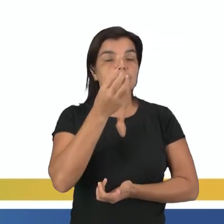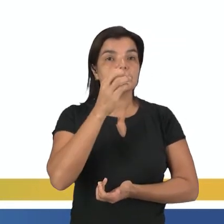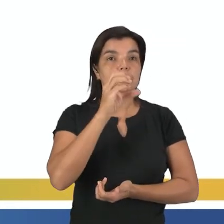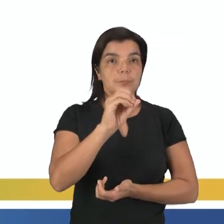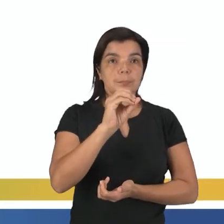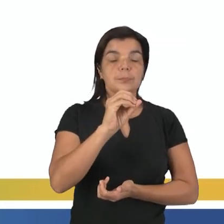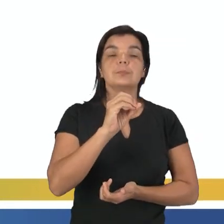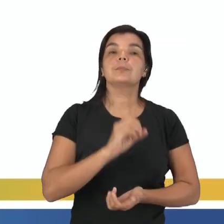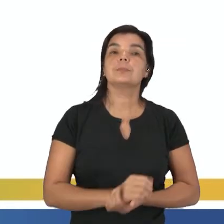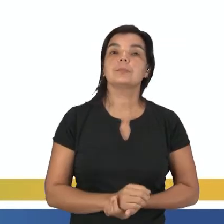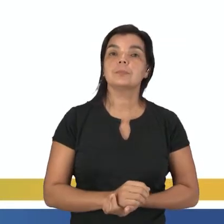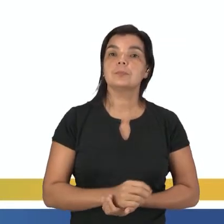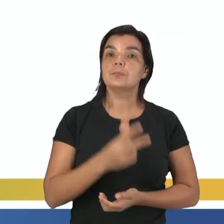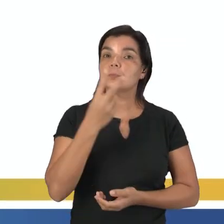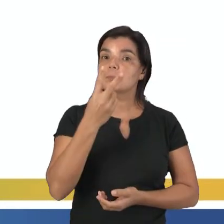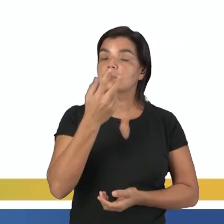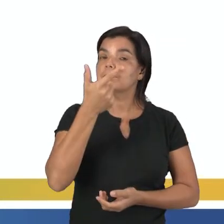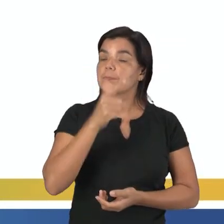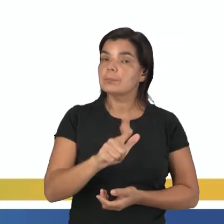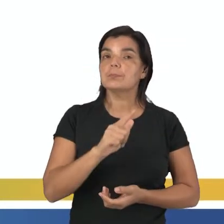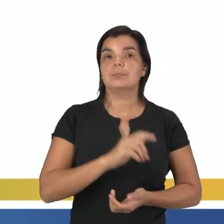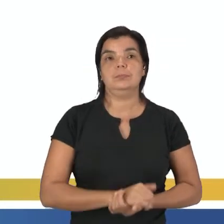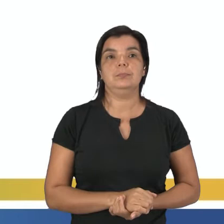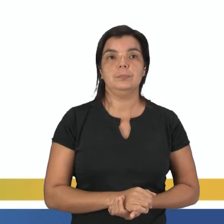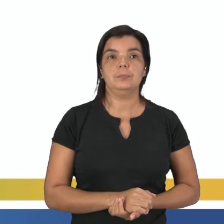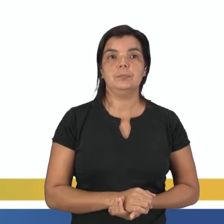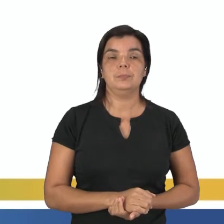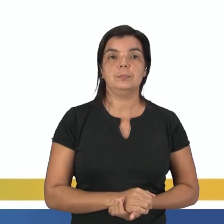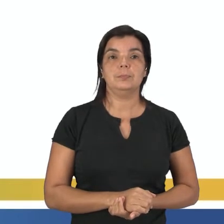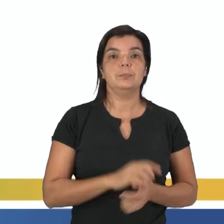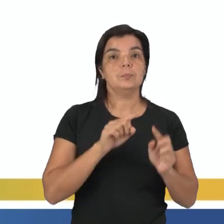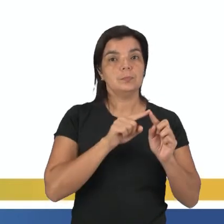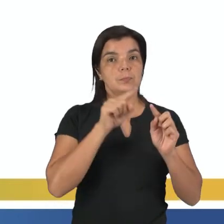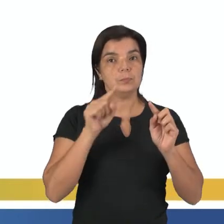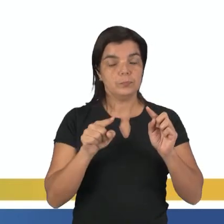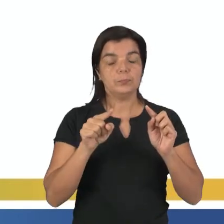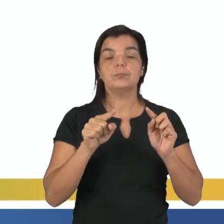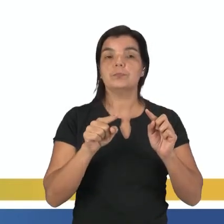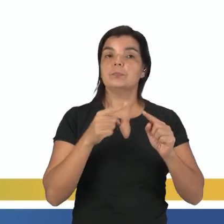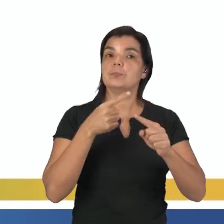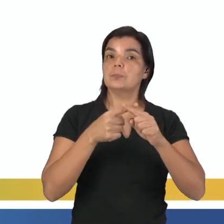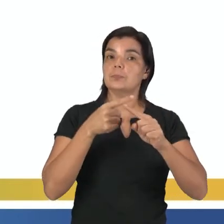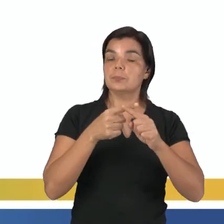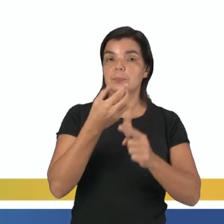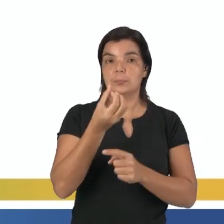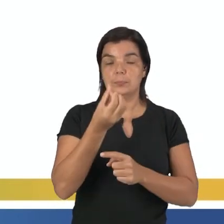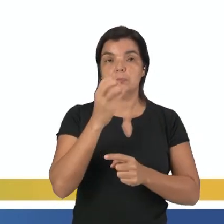hora por 60 2 vezes. A cada vez que ele pula, você vai